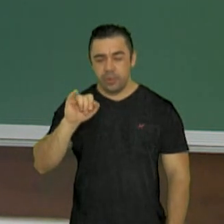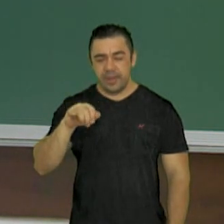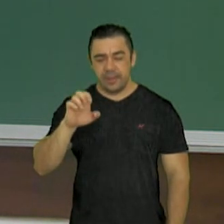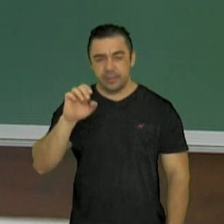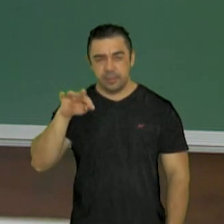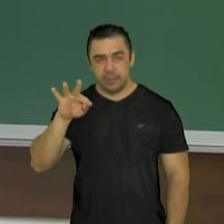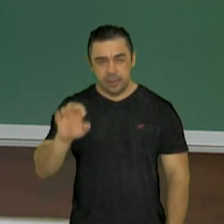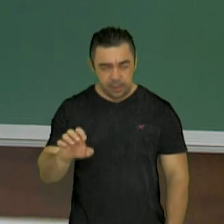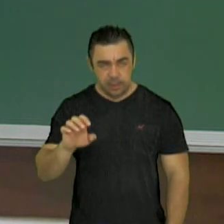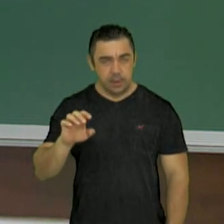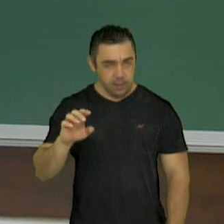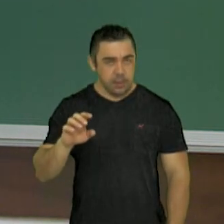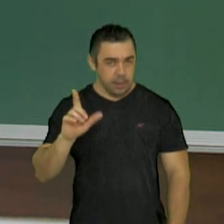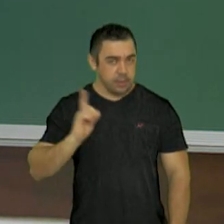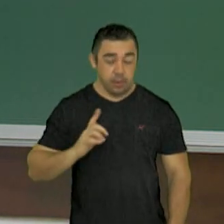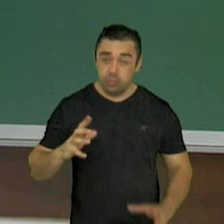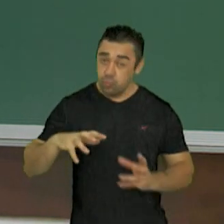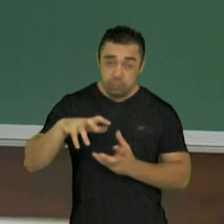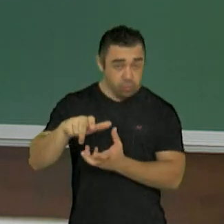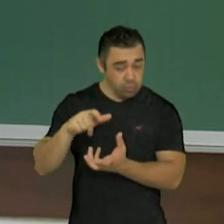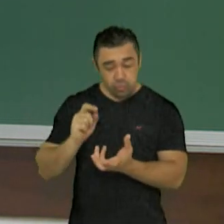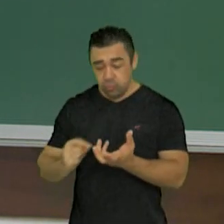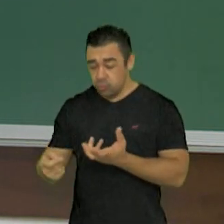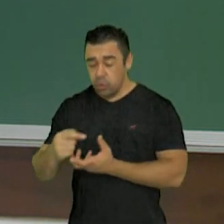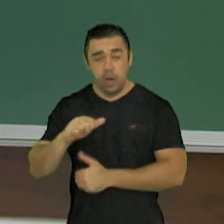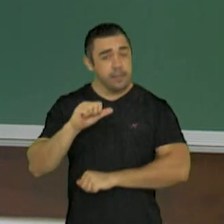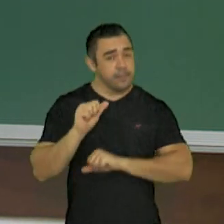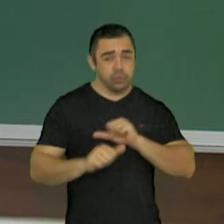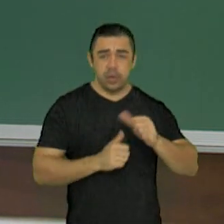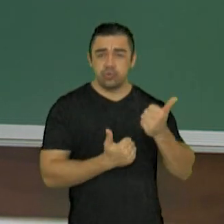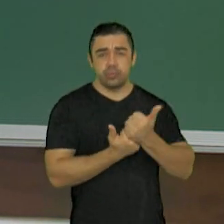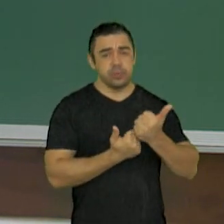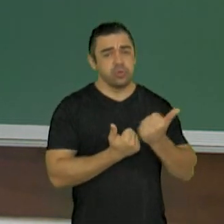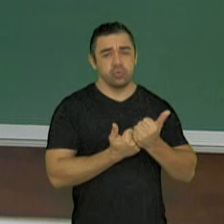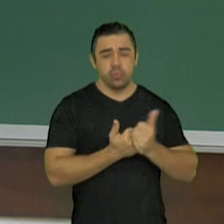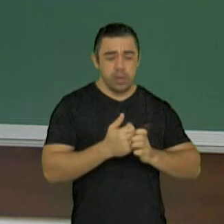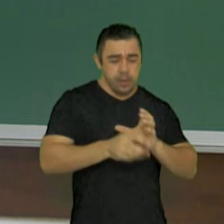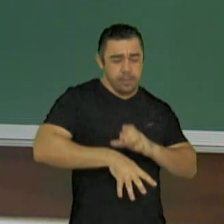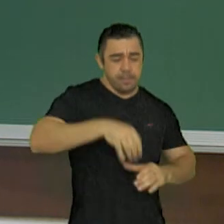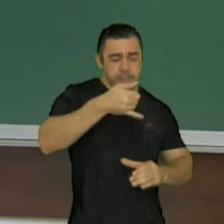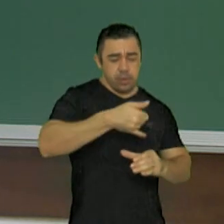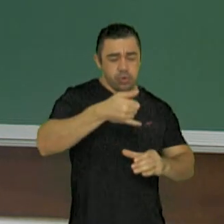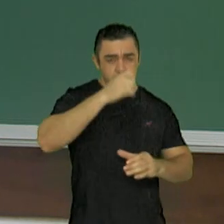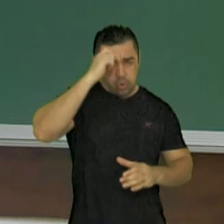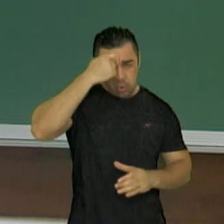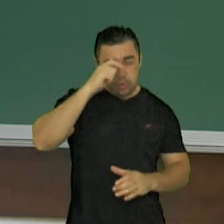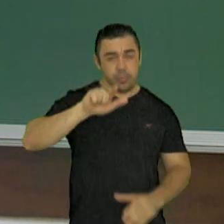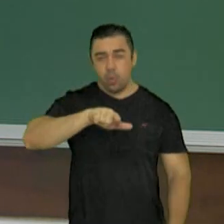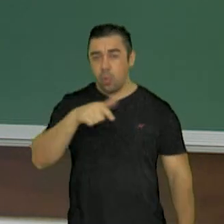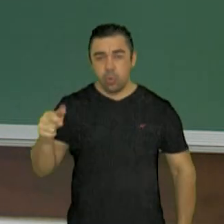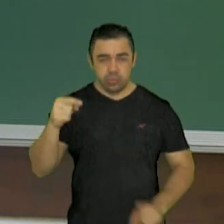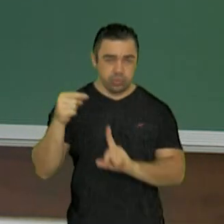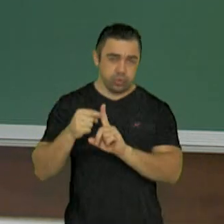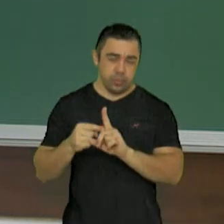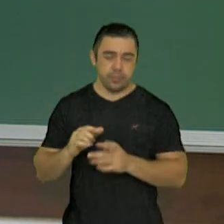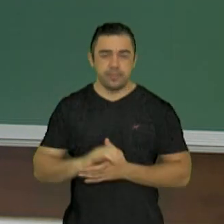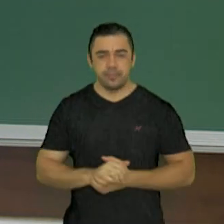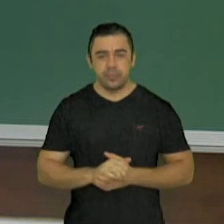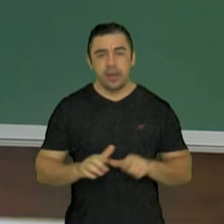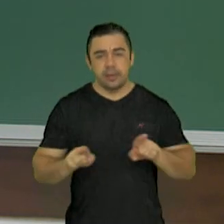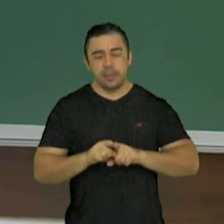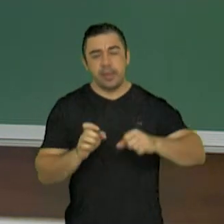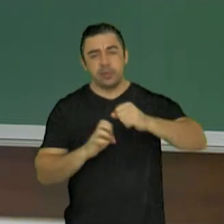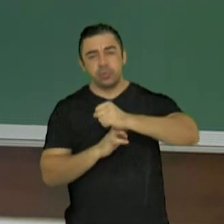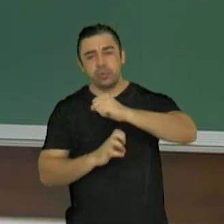atitudes que estão sendo tomadas ao redor do mundo, aí, a troca do petróleo por outro tipo de combustível, e a infraestrutura que prioriza